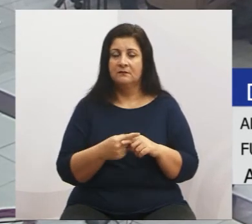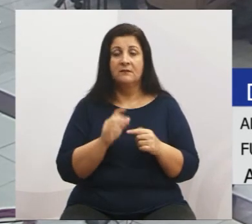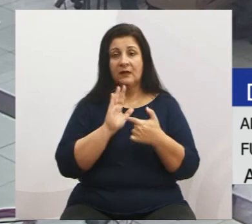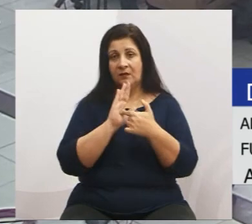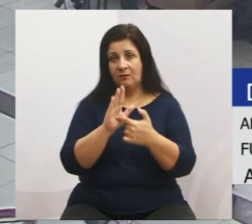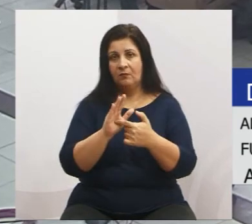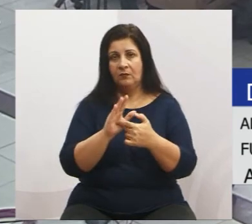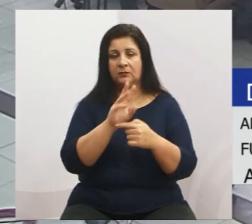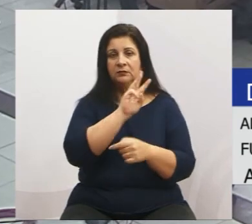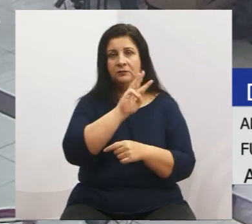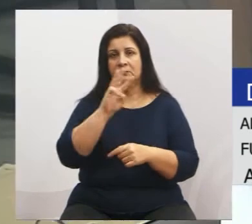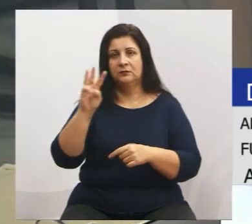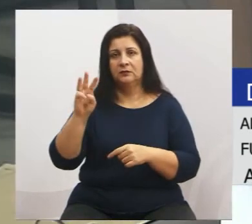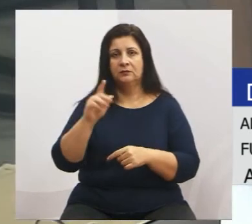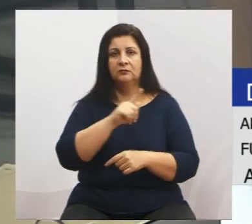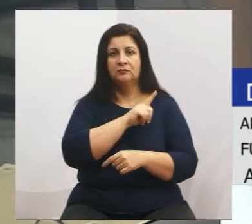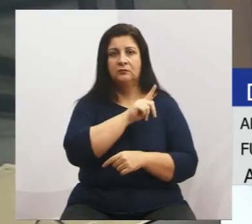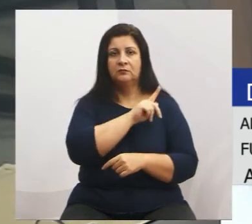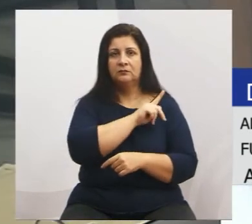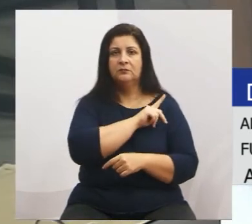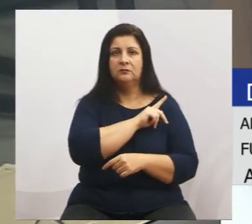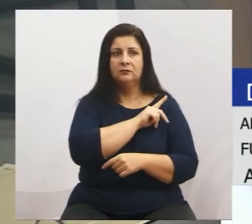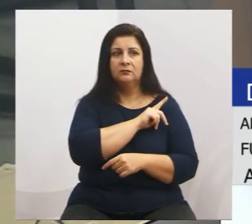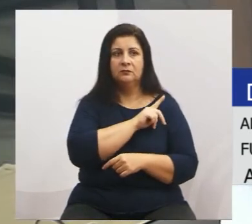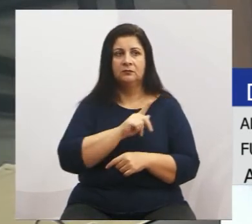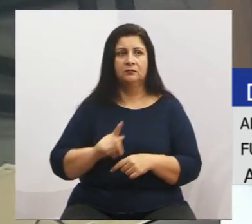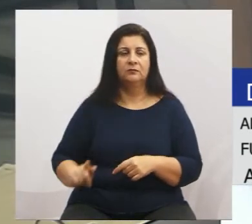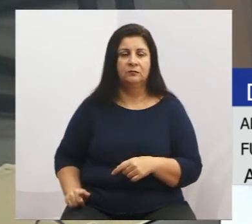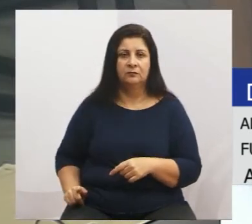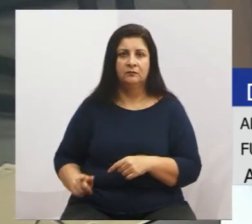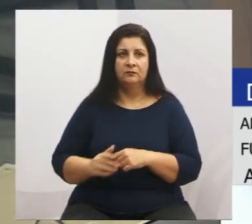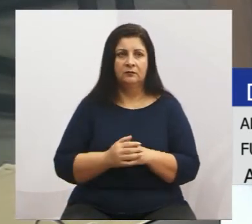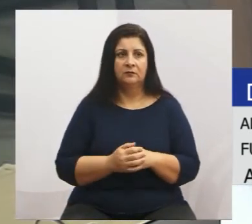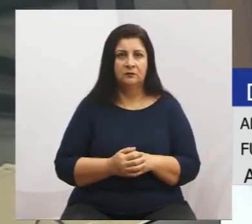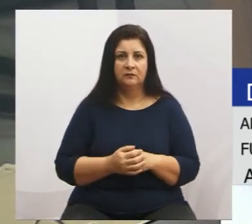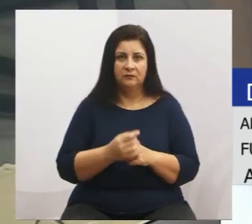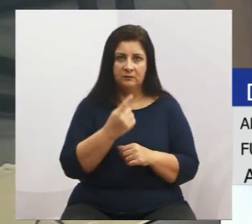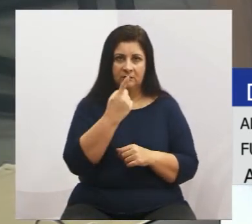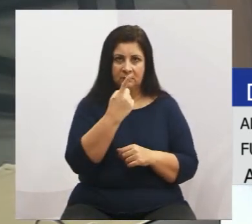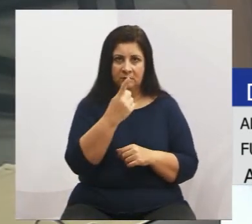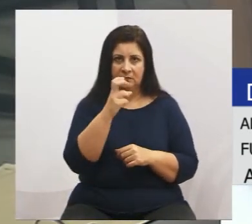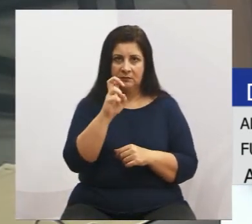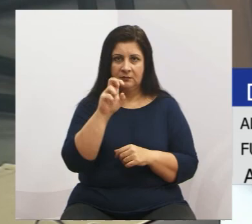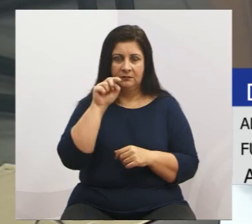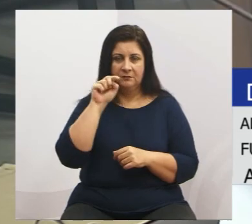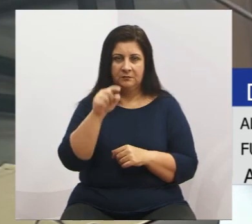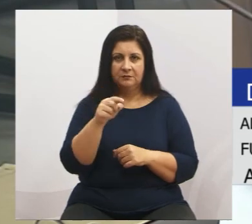do governo, foram gastos 15 milhões de reais com leite condensado.